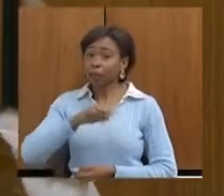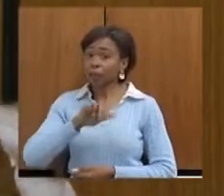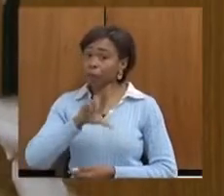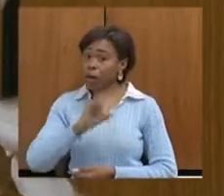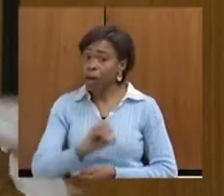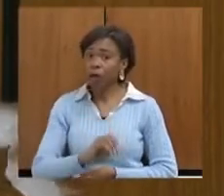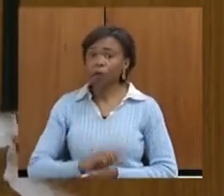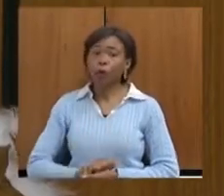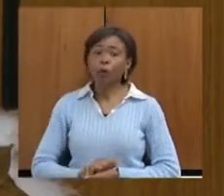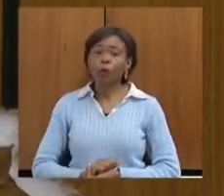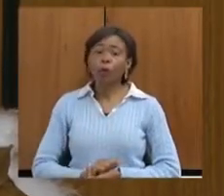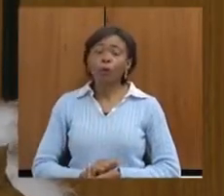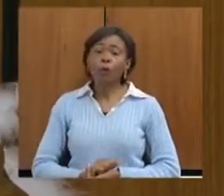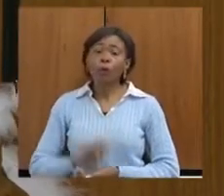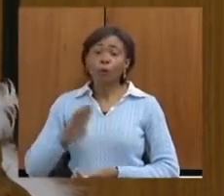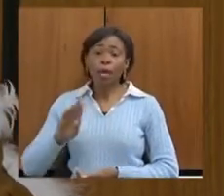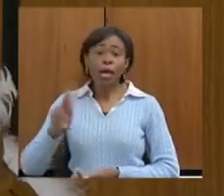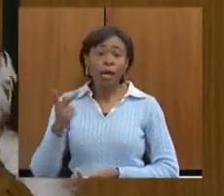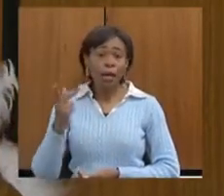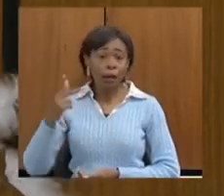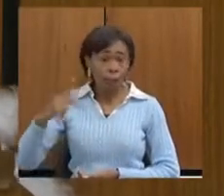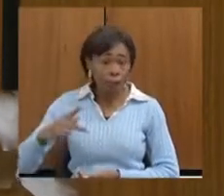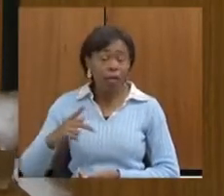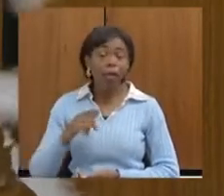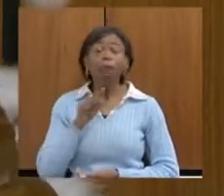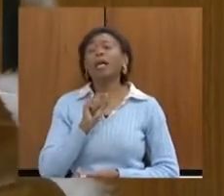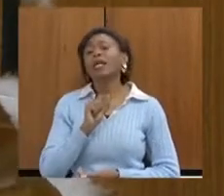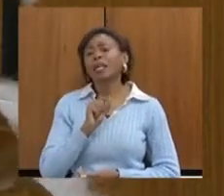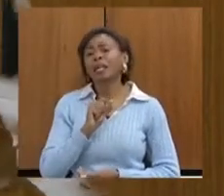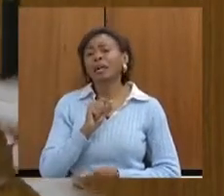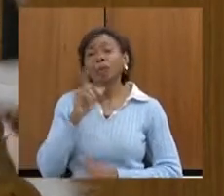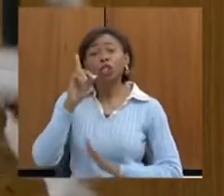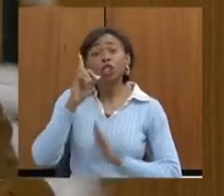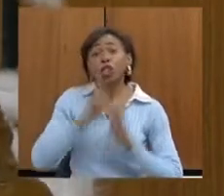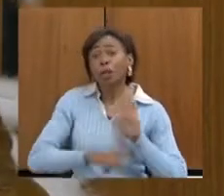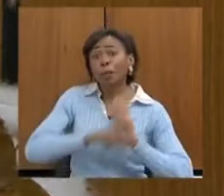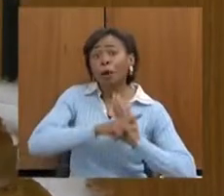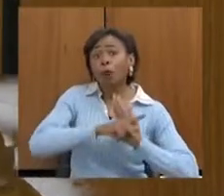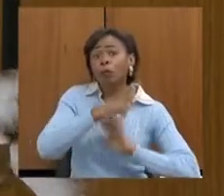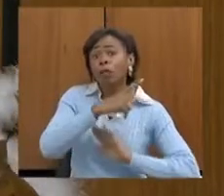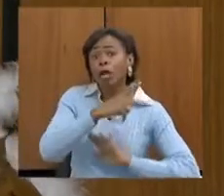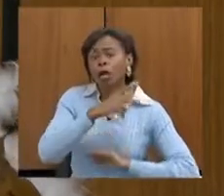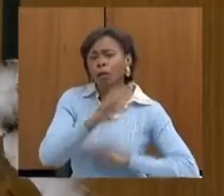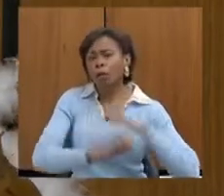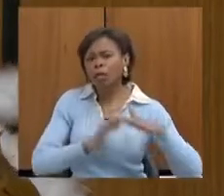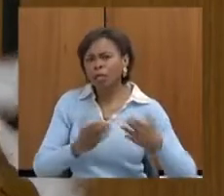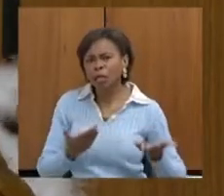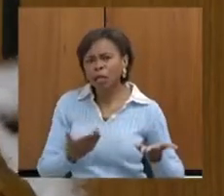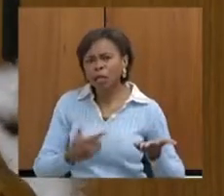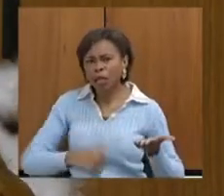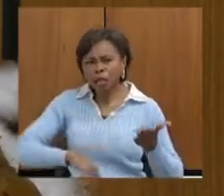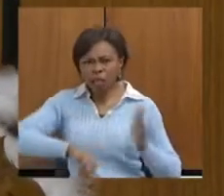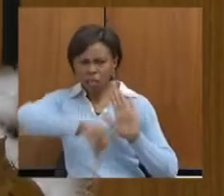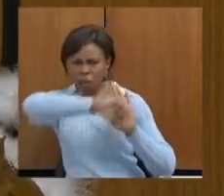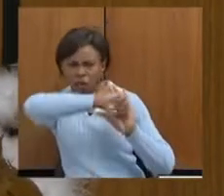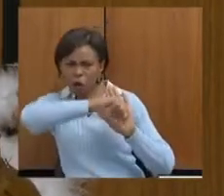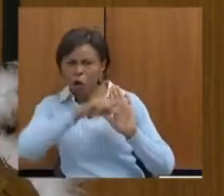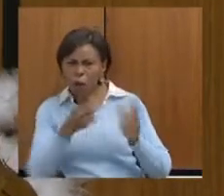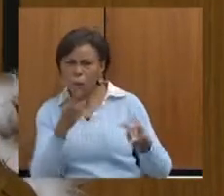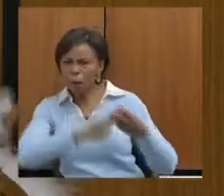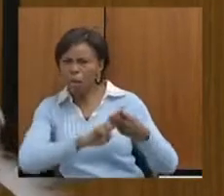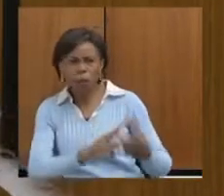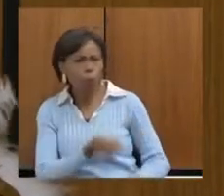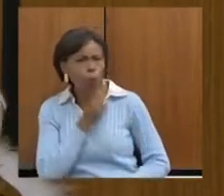poder defender os direitos da vale né e e os mais criminosos hoje não estão presos Os Assassinos né